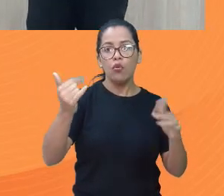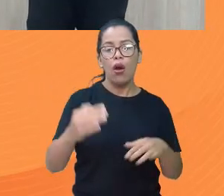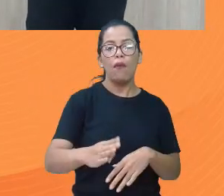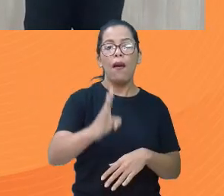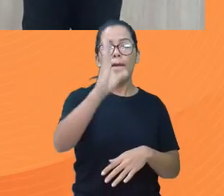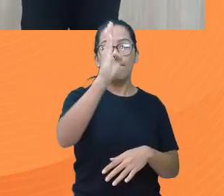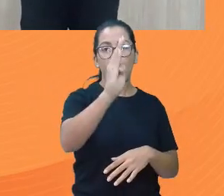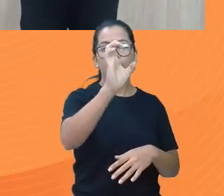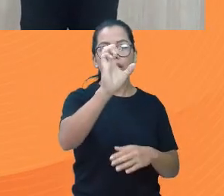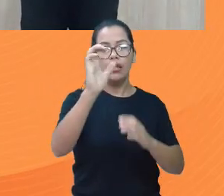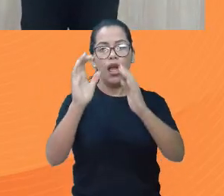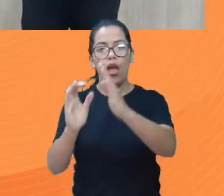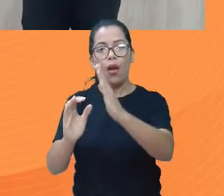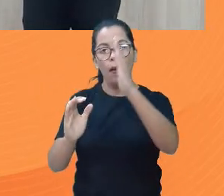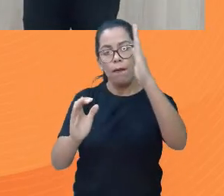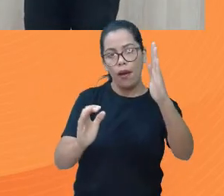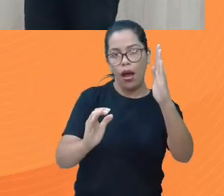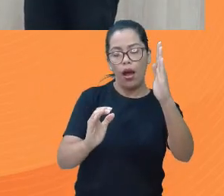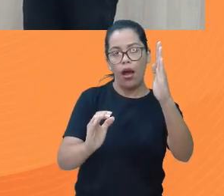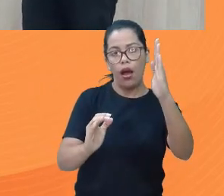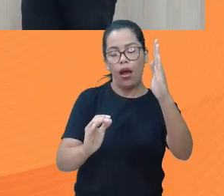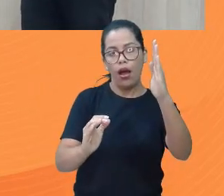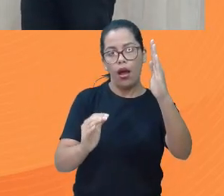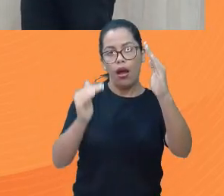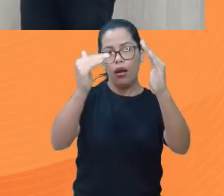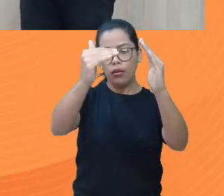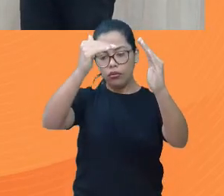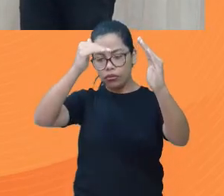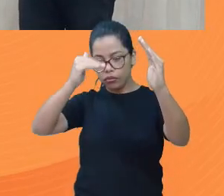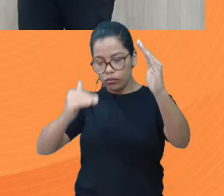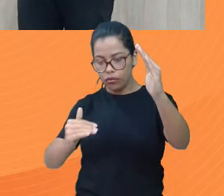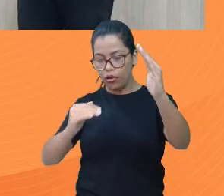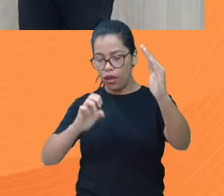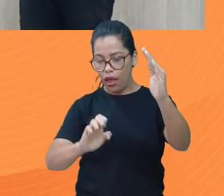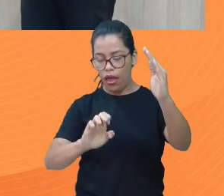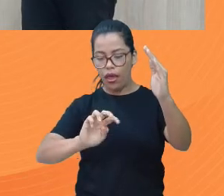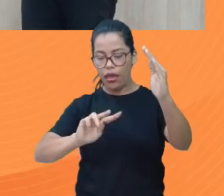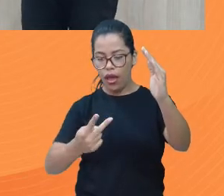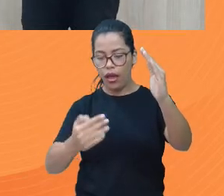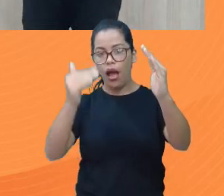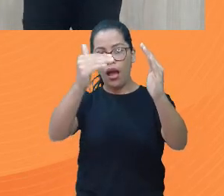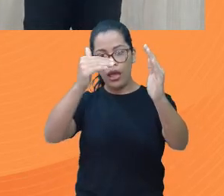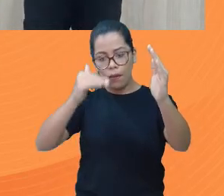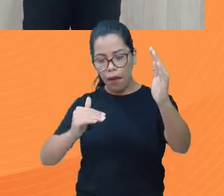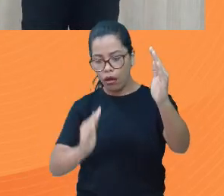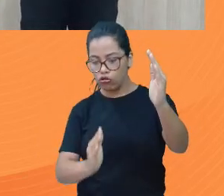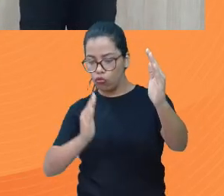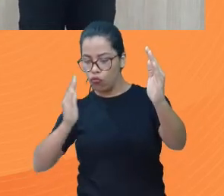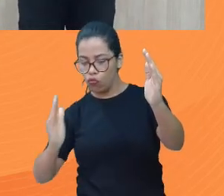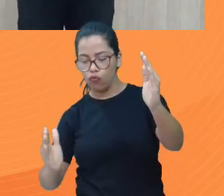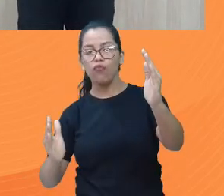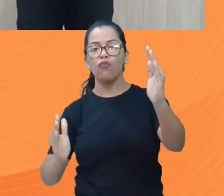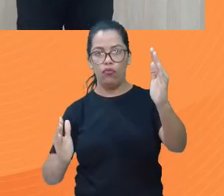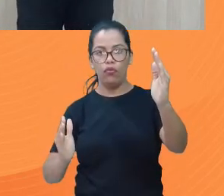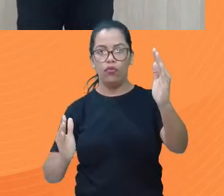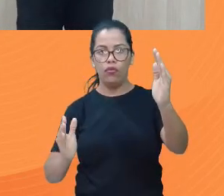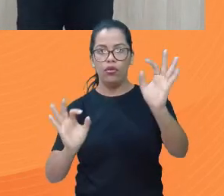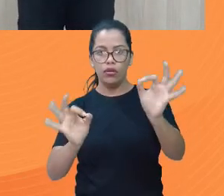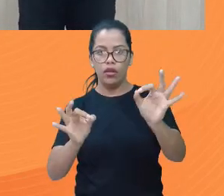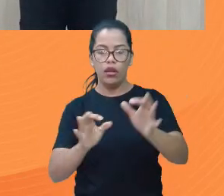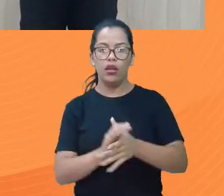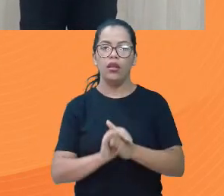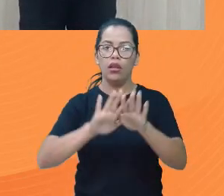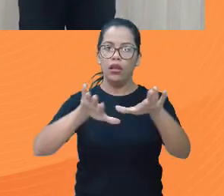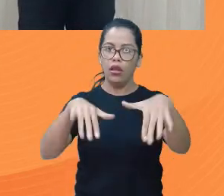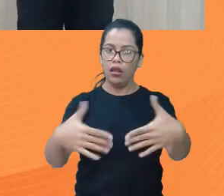estão lá em cima de um lado, tá? Com o ângulo E e H, certo? Que são ângulos que estão embaixo e do outro lado, tá bom?